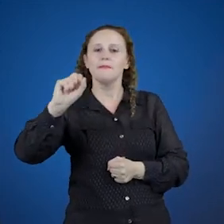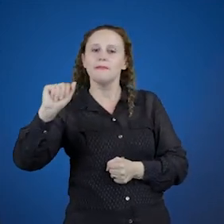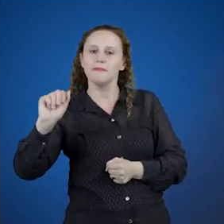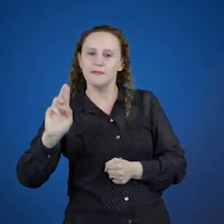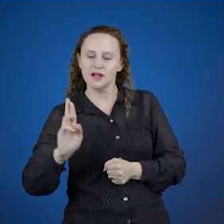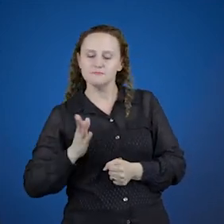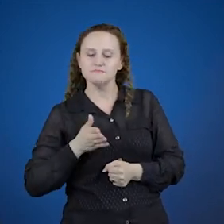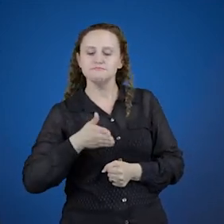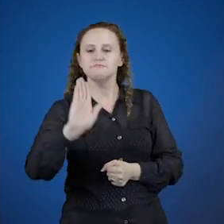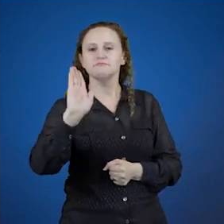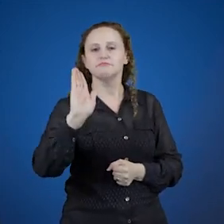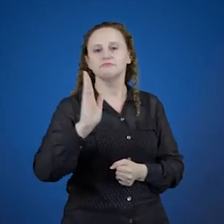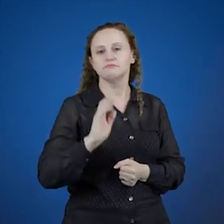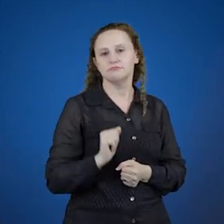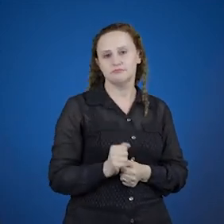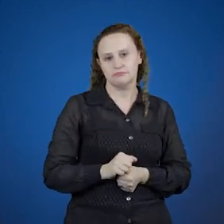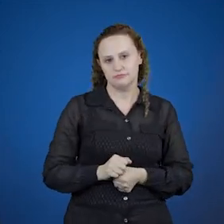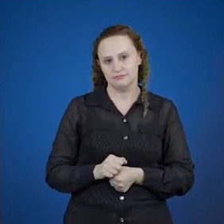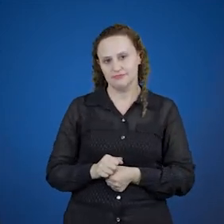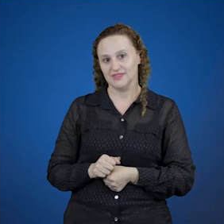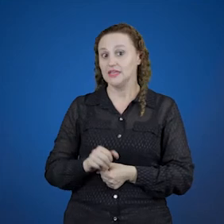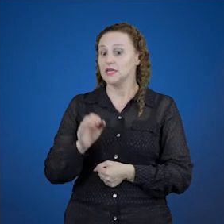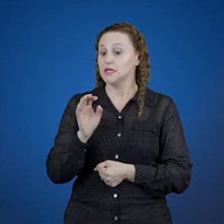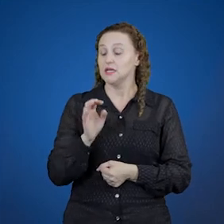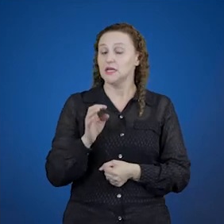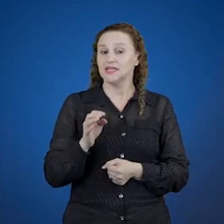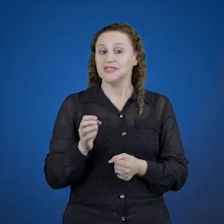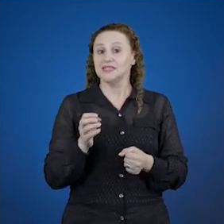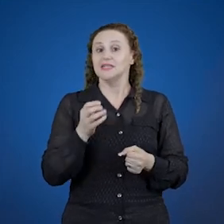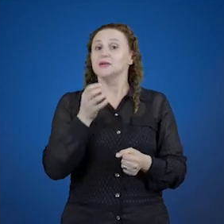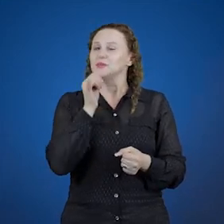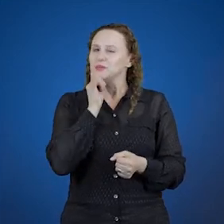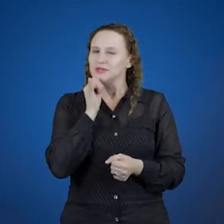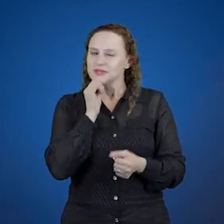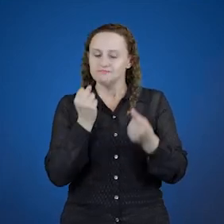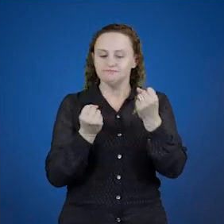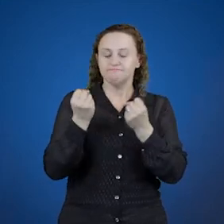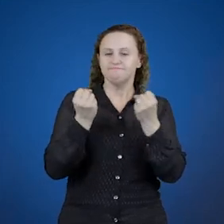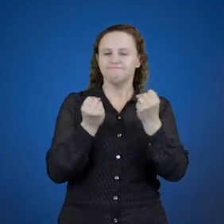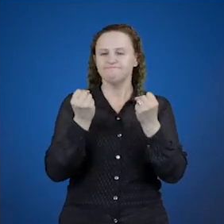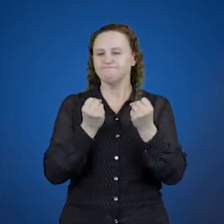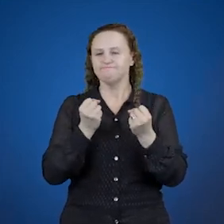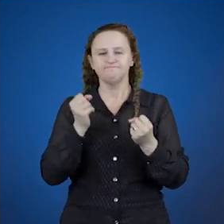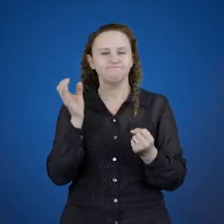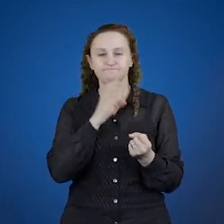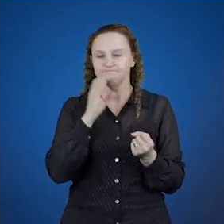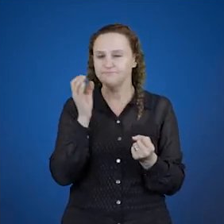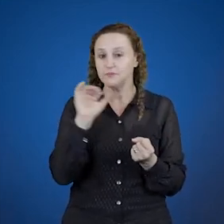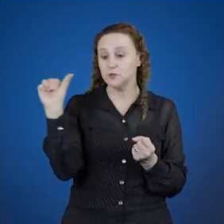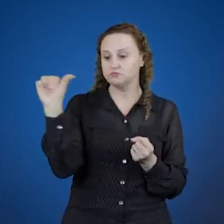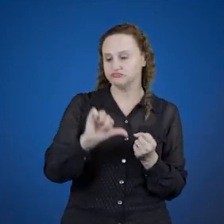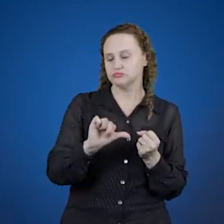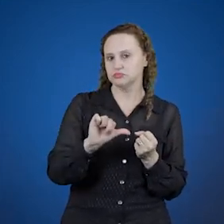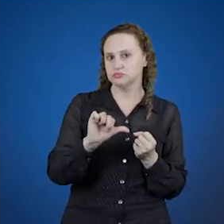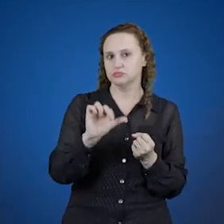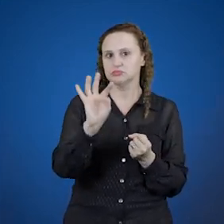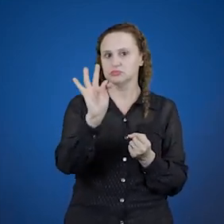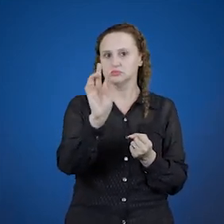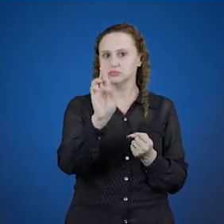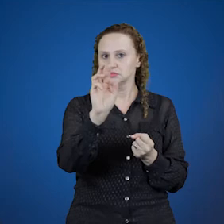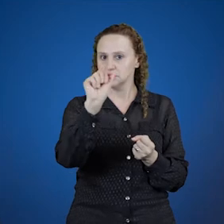passa daí então a palavra na língua portuguesa trânsito hoje o trânsito estava terrível então de